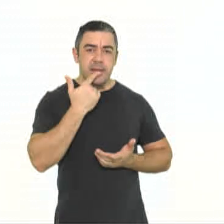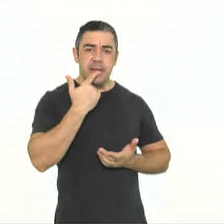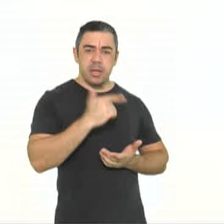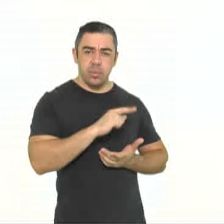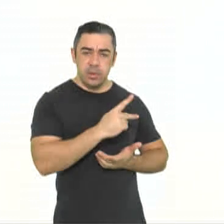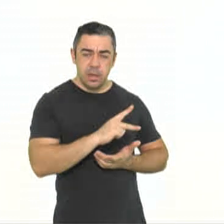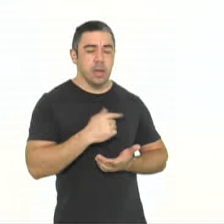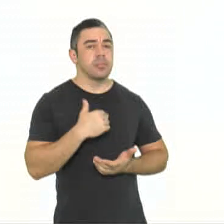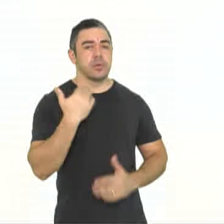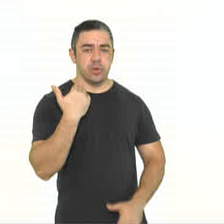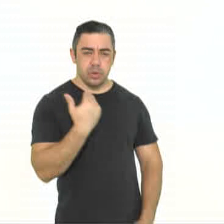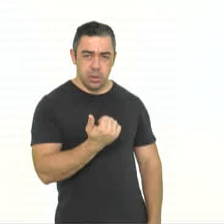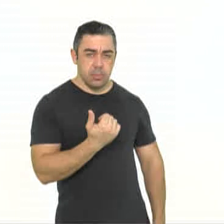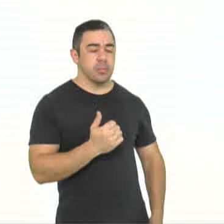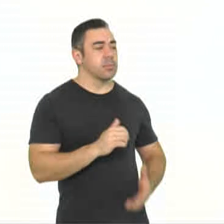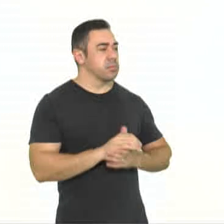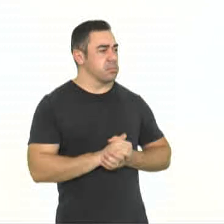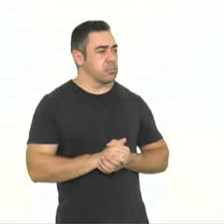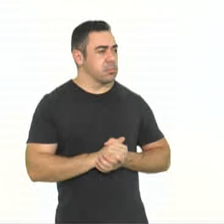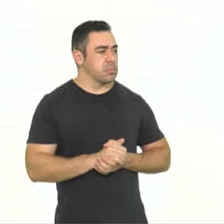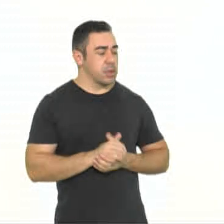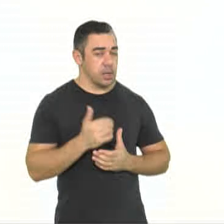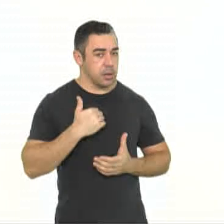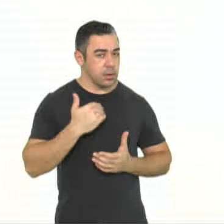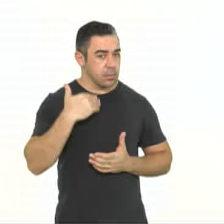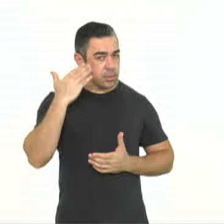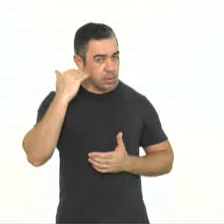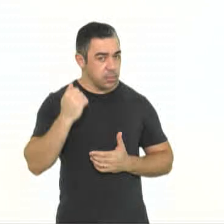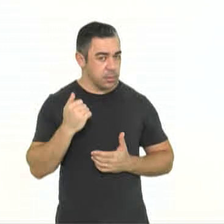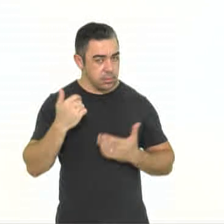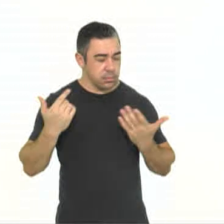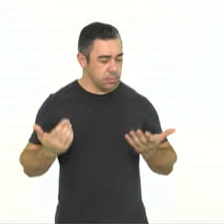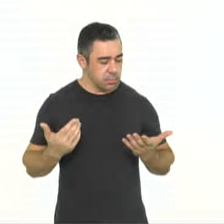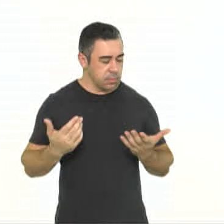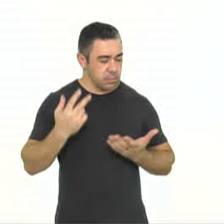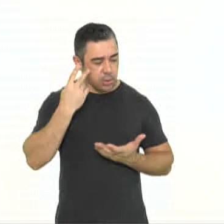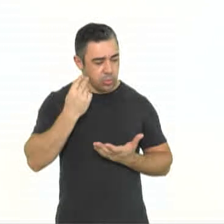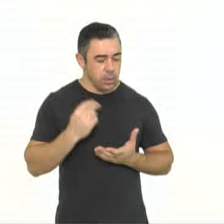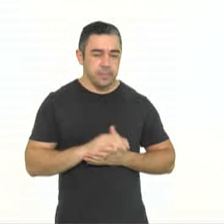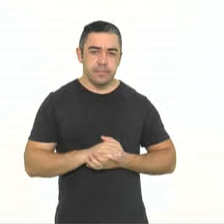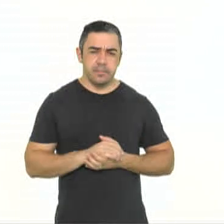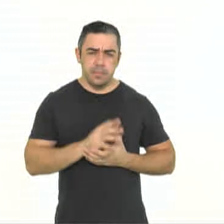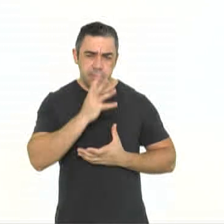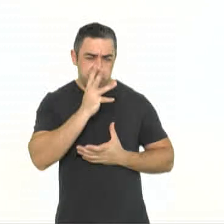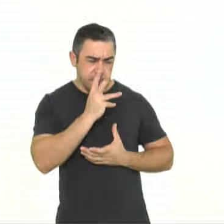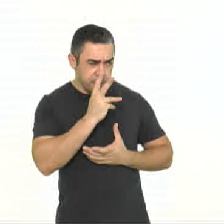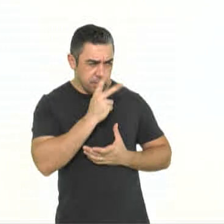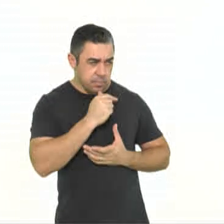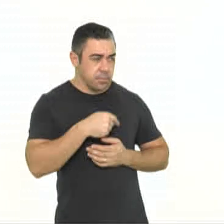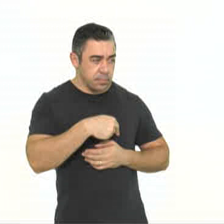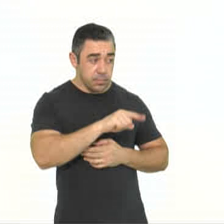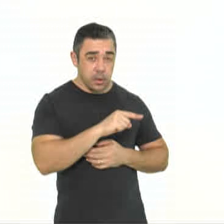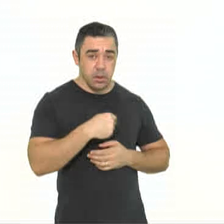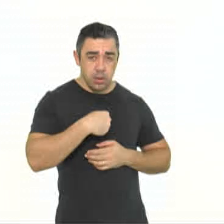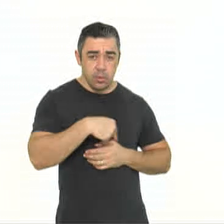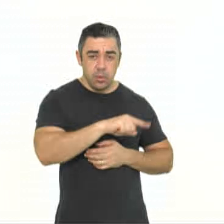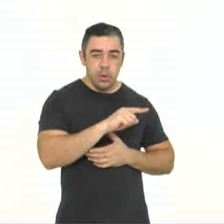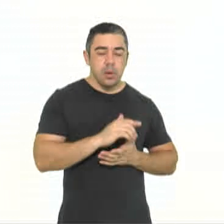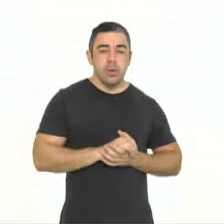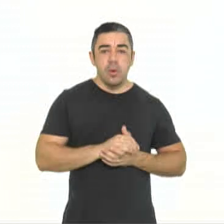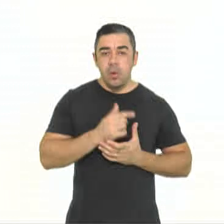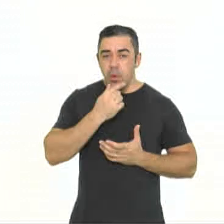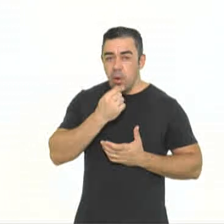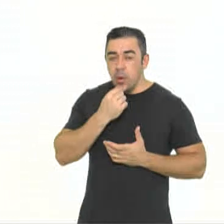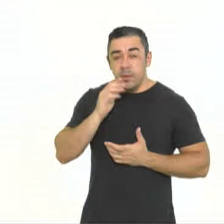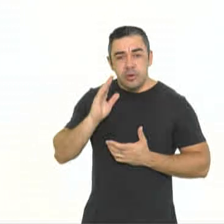chamado, com todos os respeitos que a minha sabedoria merecia, naturalmente. Demorei-me em ir, mas fui afinal. O